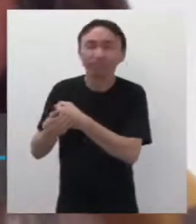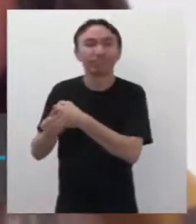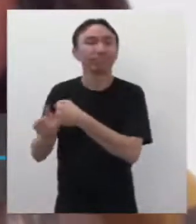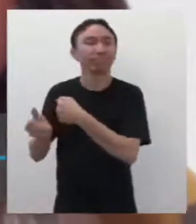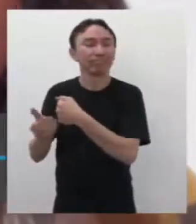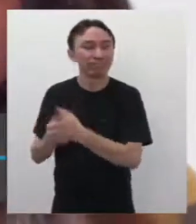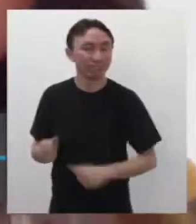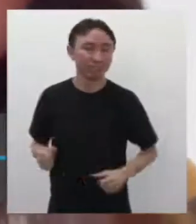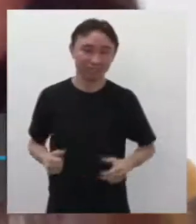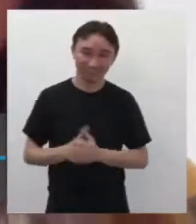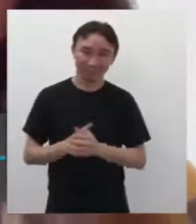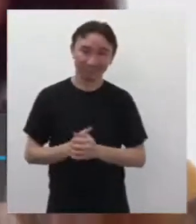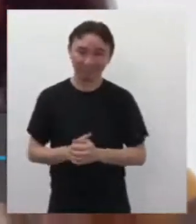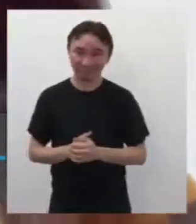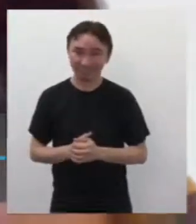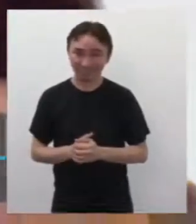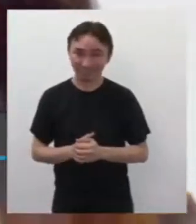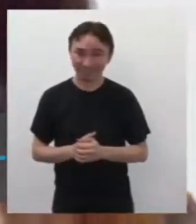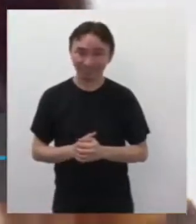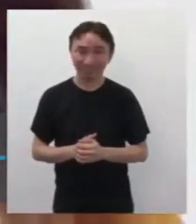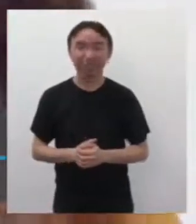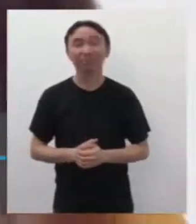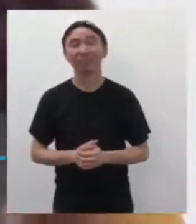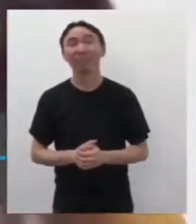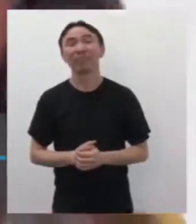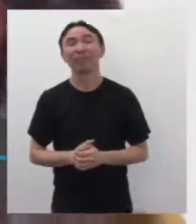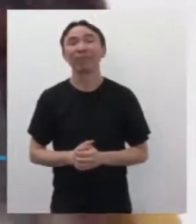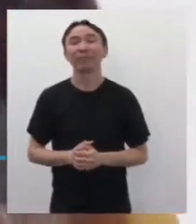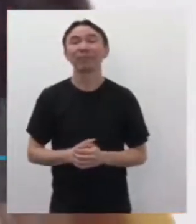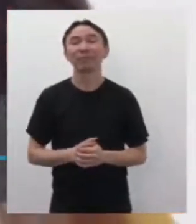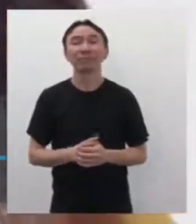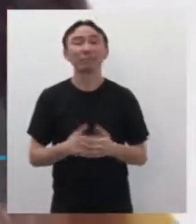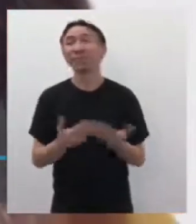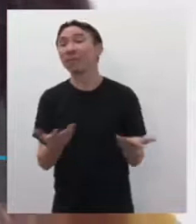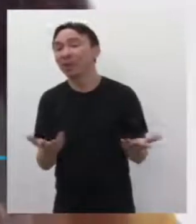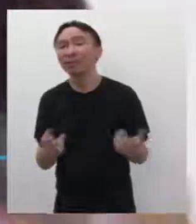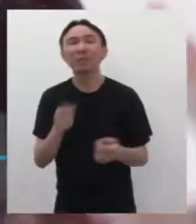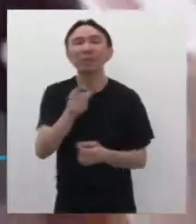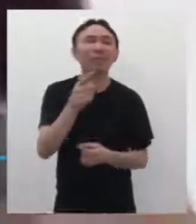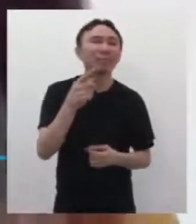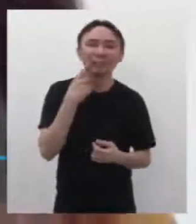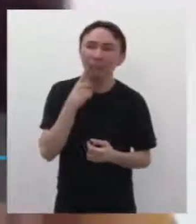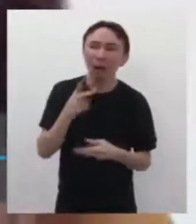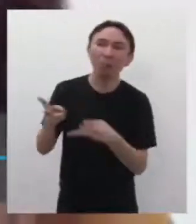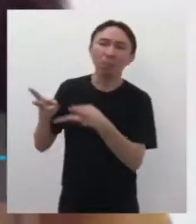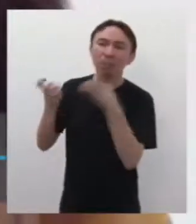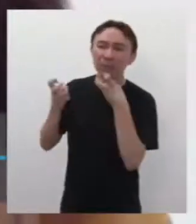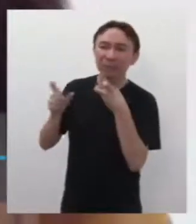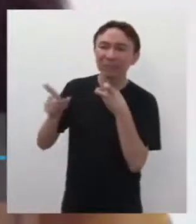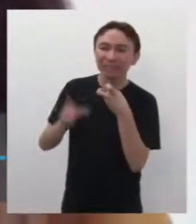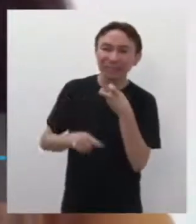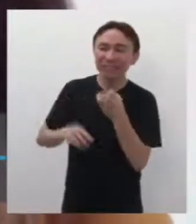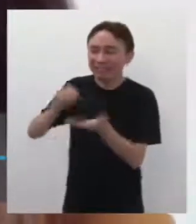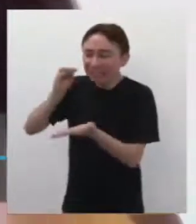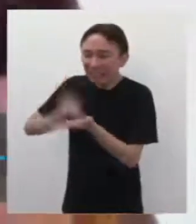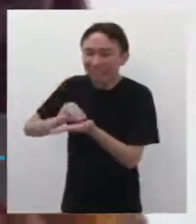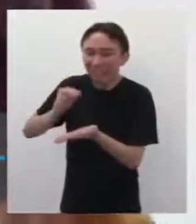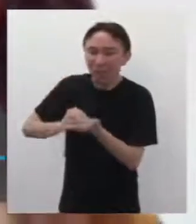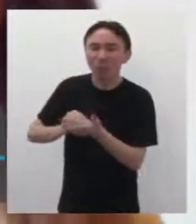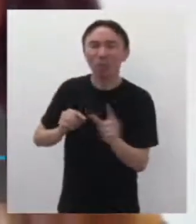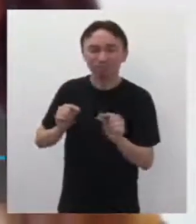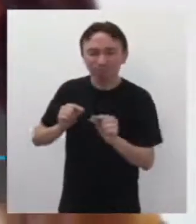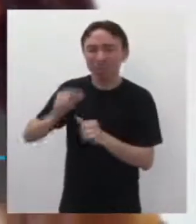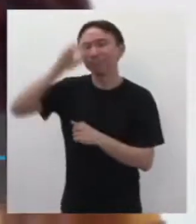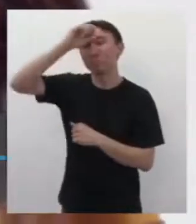Como você, inclusive, pode entender os gaps de aprendizagem a partir do Descomplica?